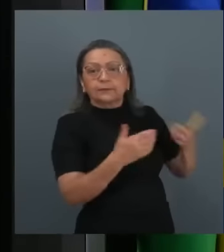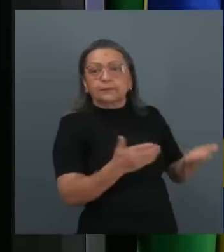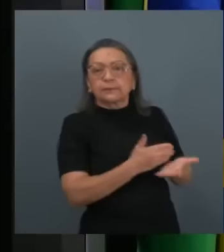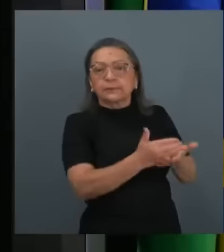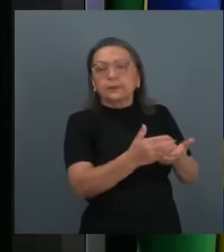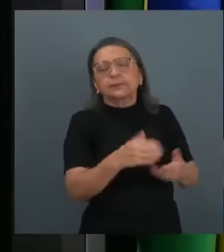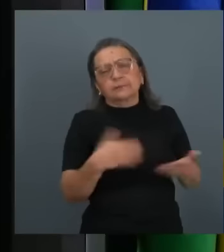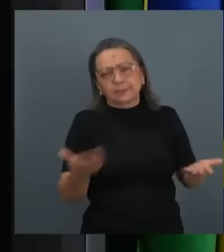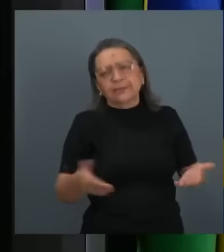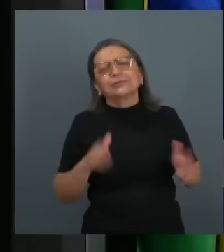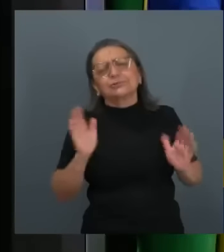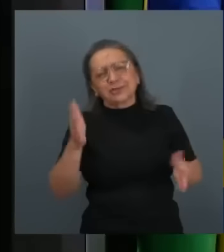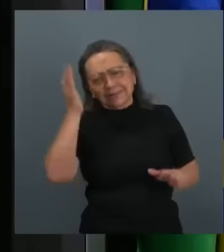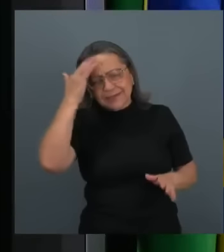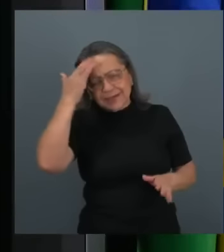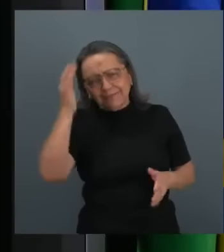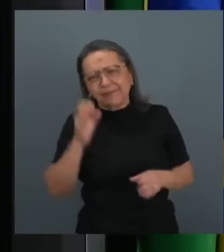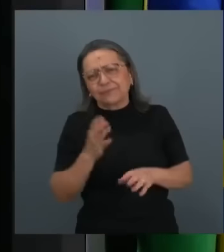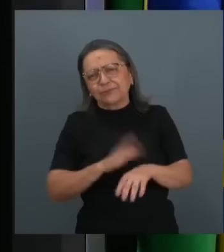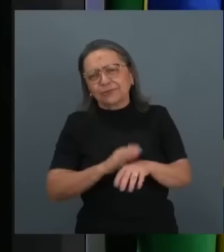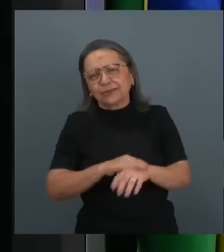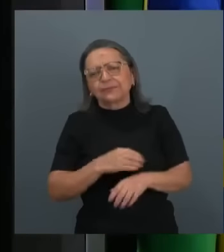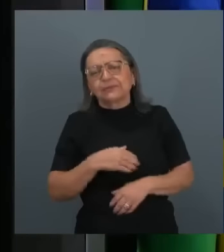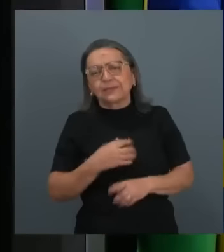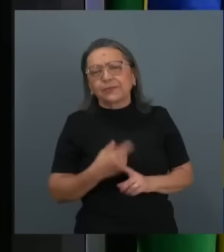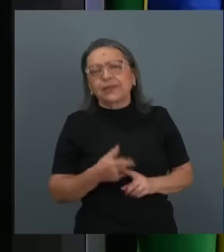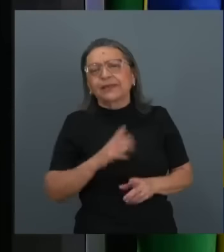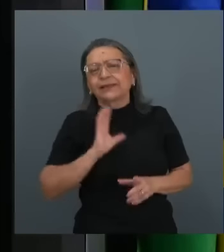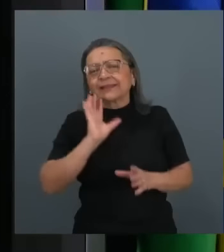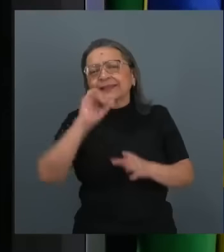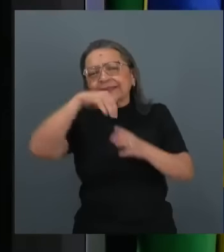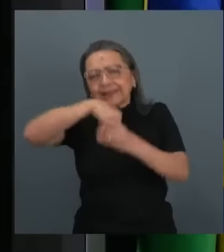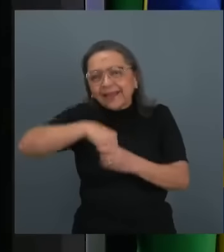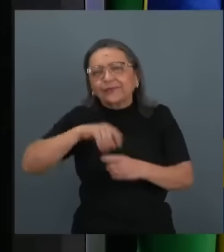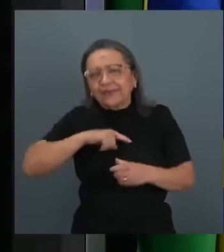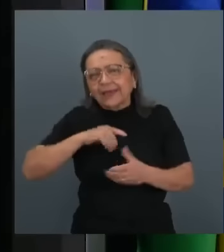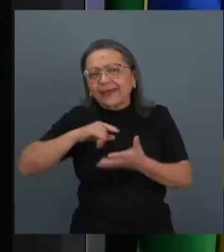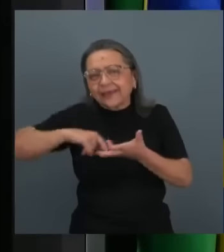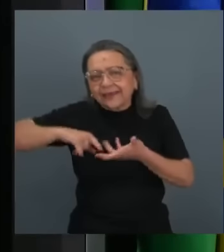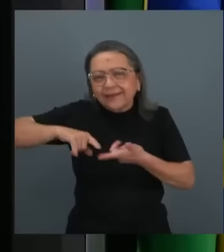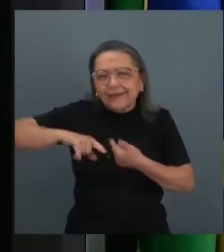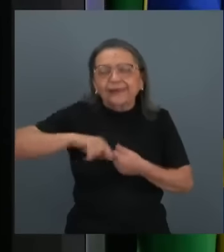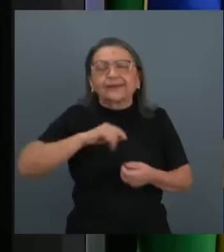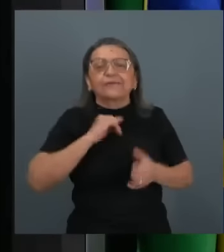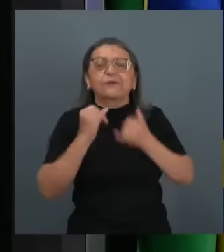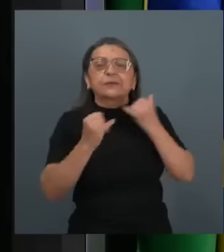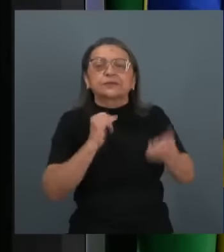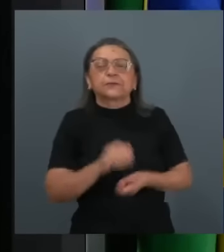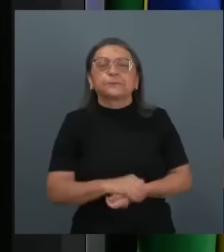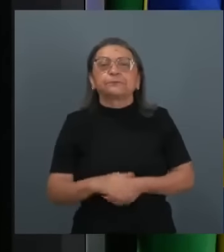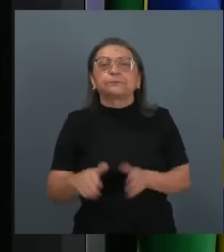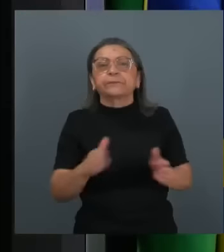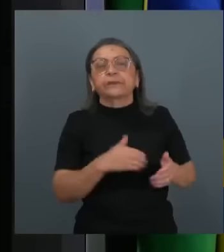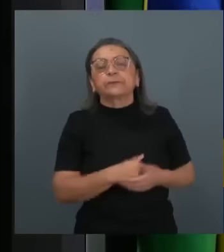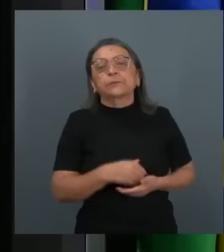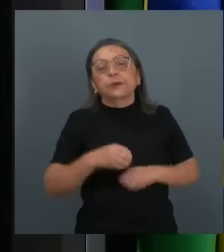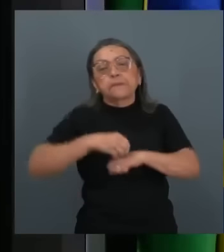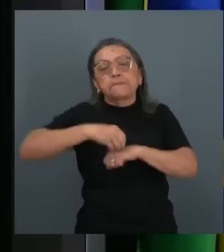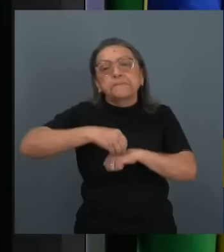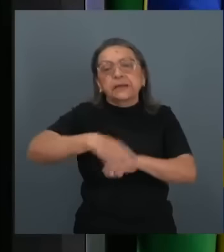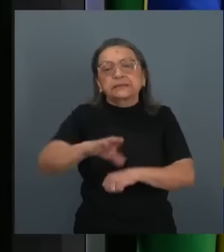Embora que ele já soubesse há muito tempo, pelos documentos internos. Então, para encerrar, senhor presidente, eu gostaria de deixar um